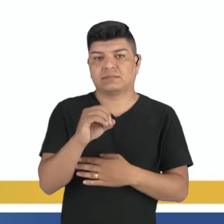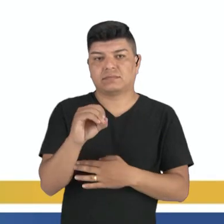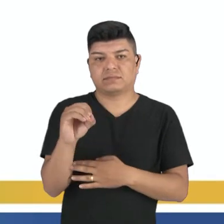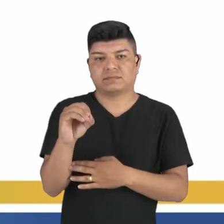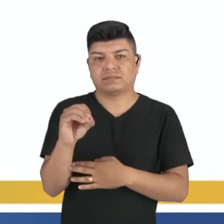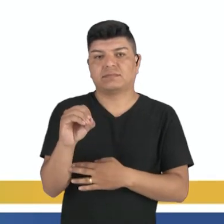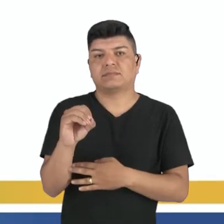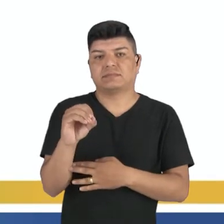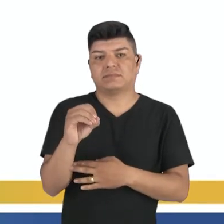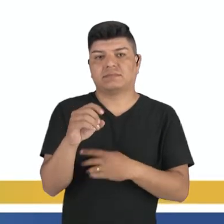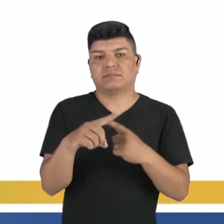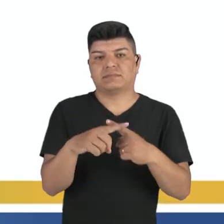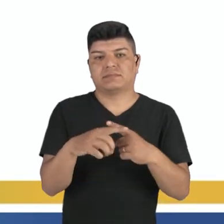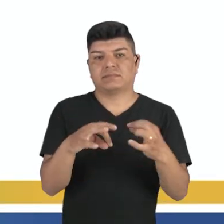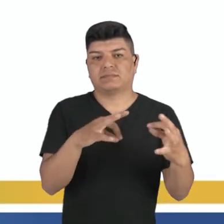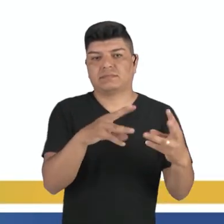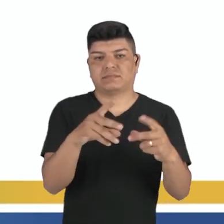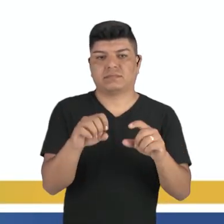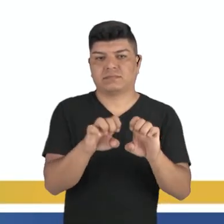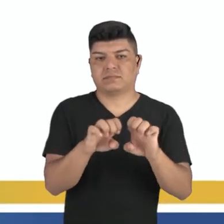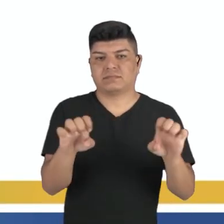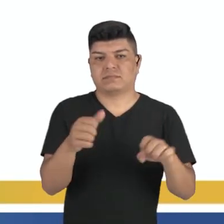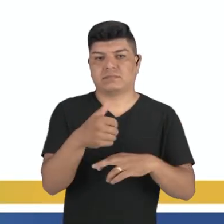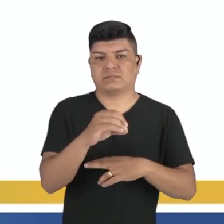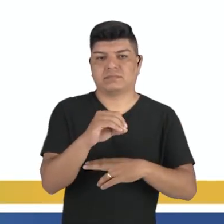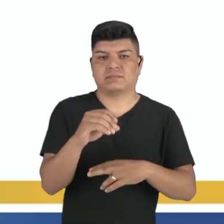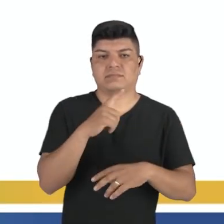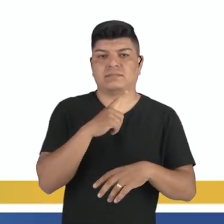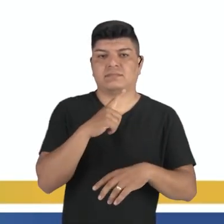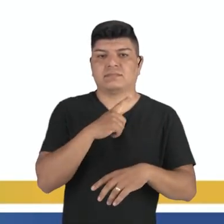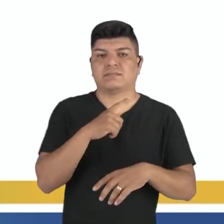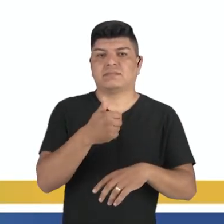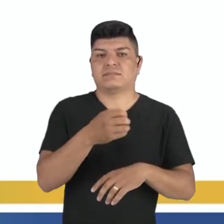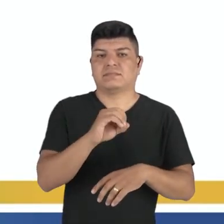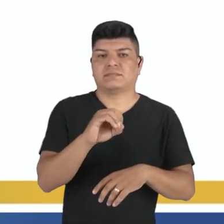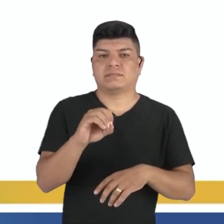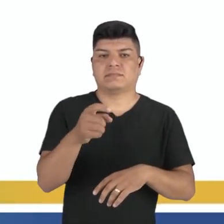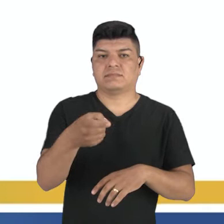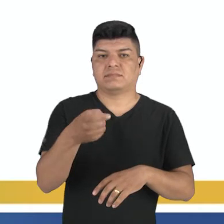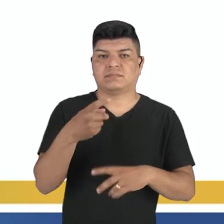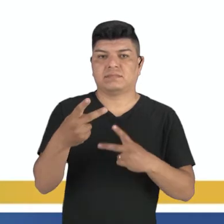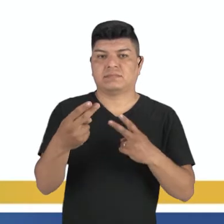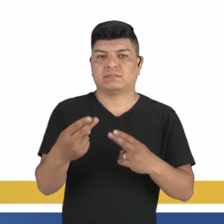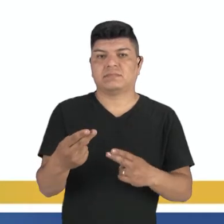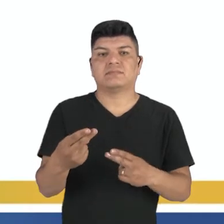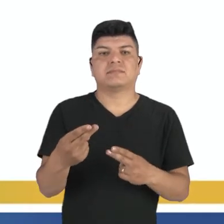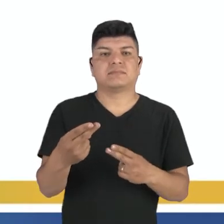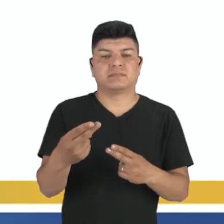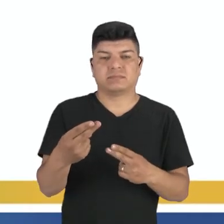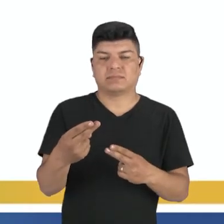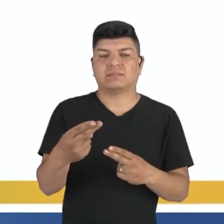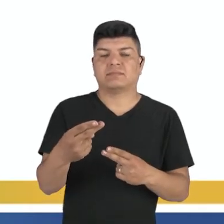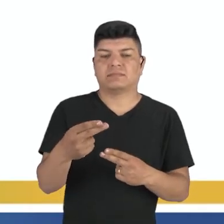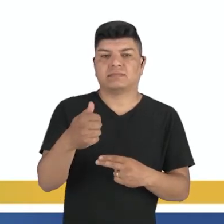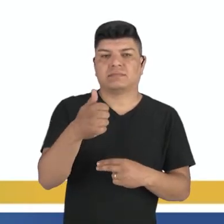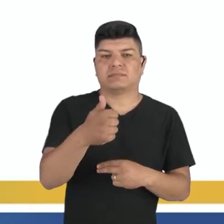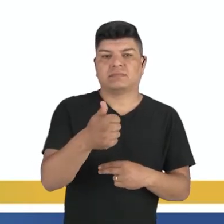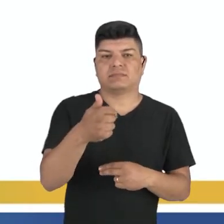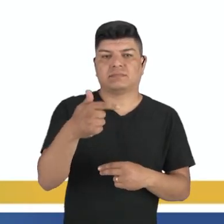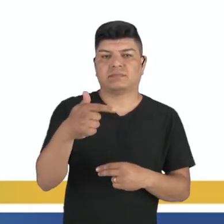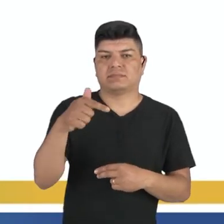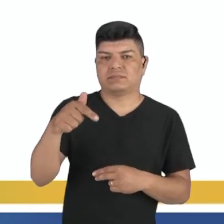100. Então, multiplicando toda a nossa equação por 100, nós vamos obter 100x igual a